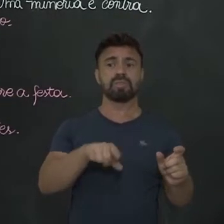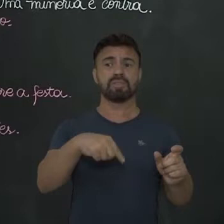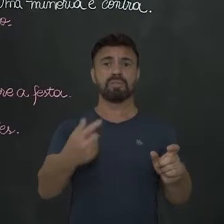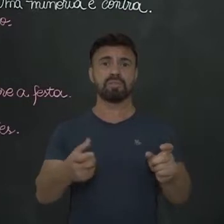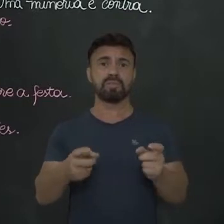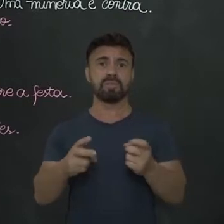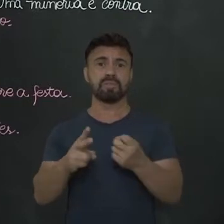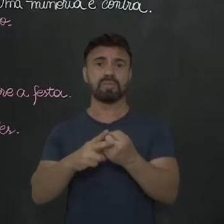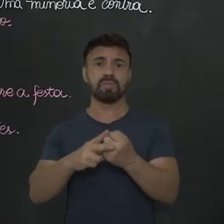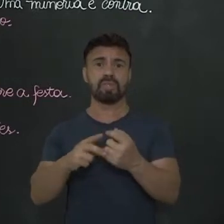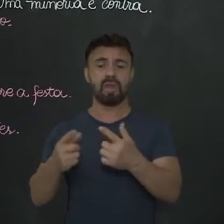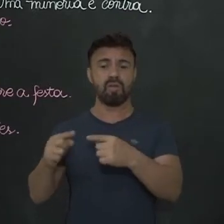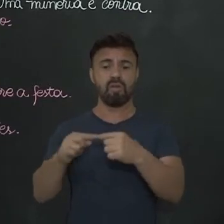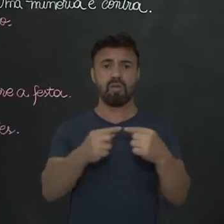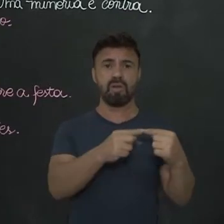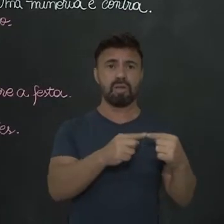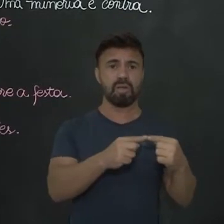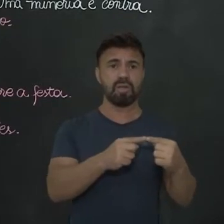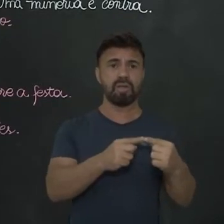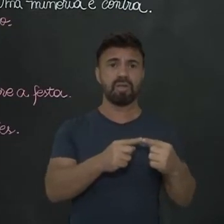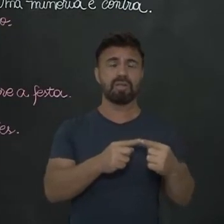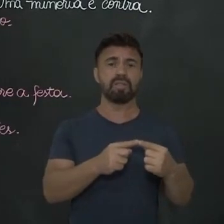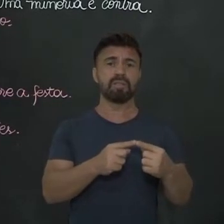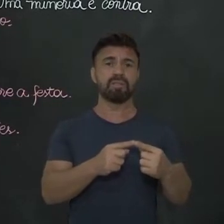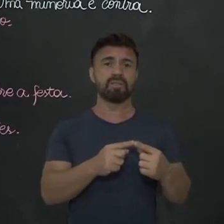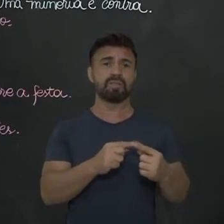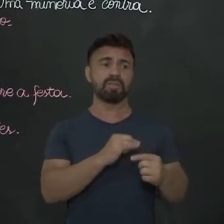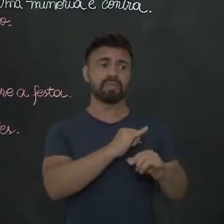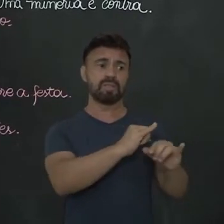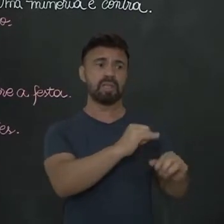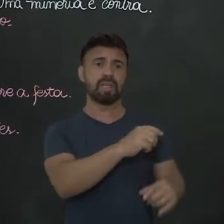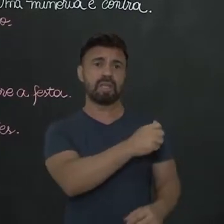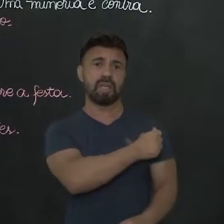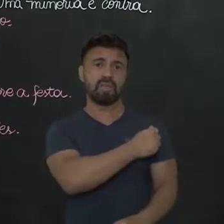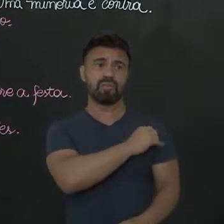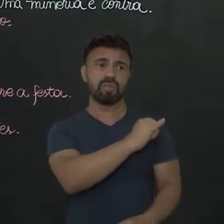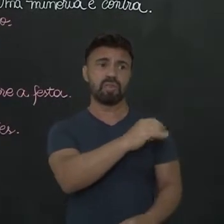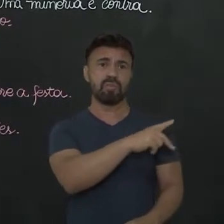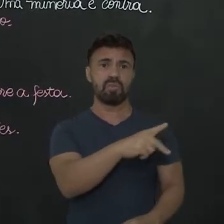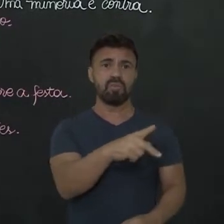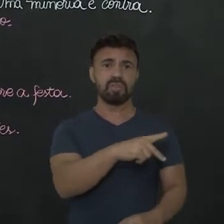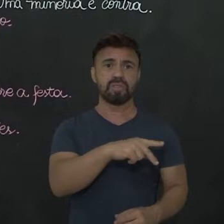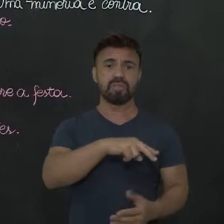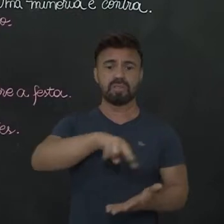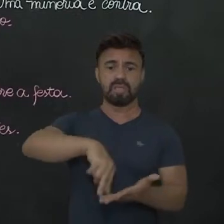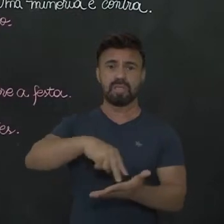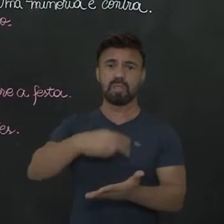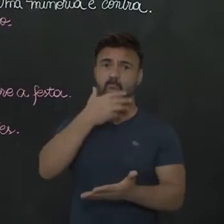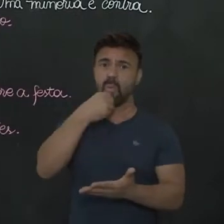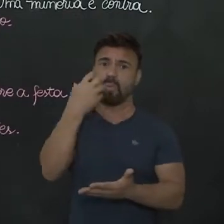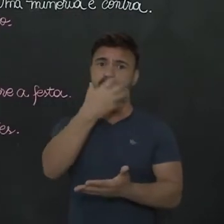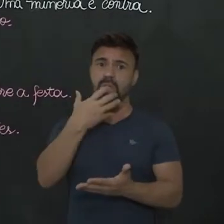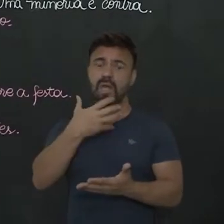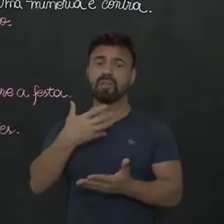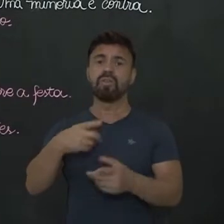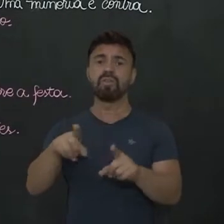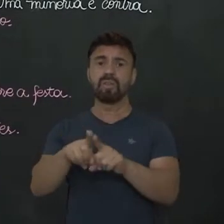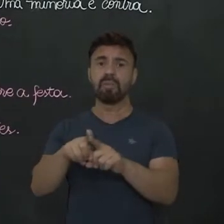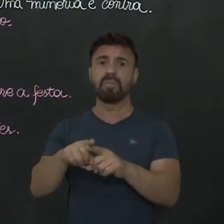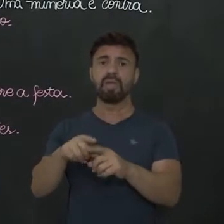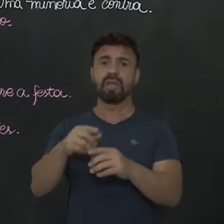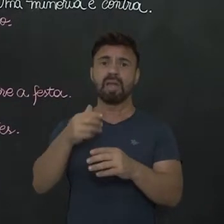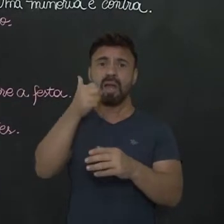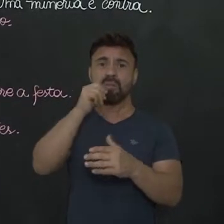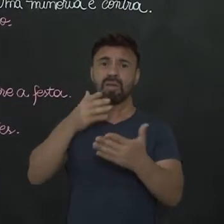fazer essa concordância com ambos, falaram o aluno e o professor, ou com o elemento mais próximo, dançou o cantor e a vencedora do concurso.